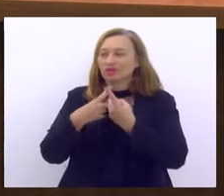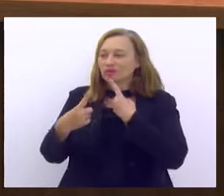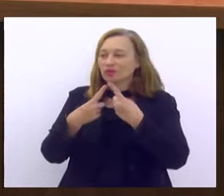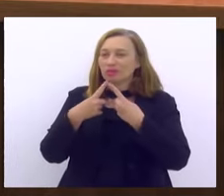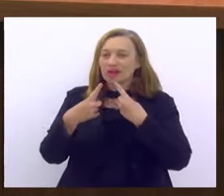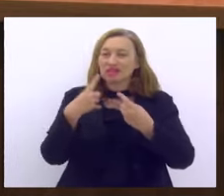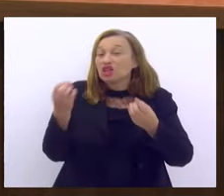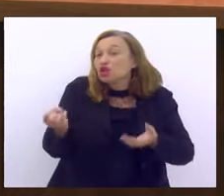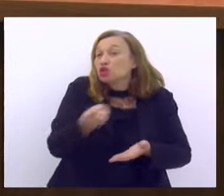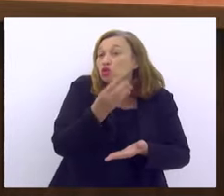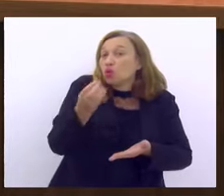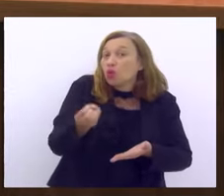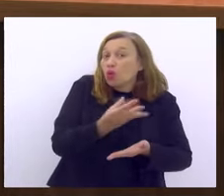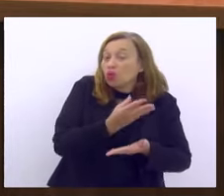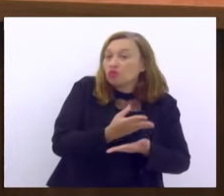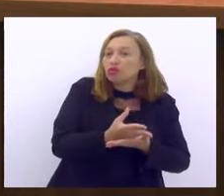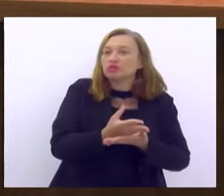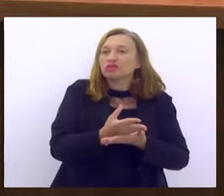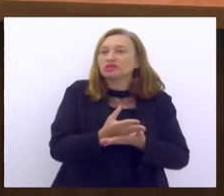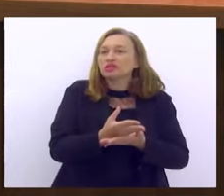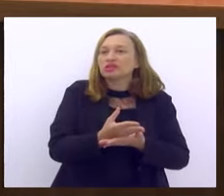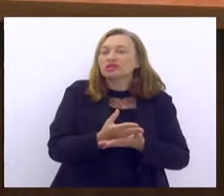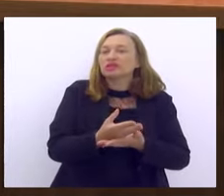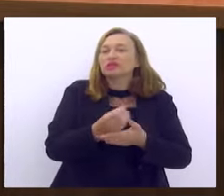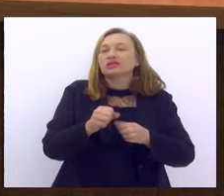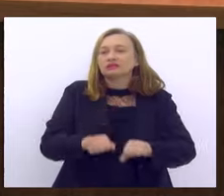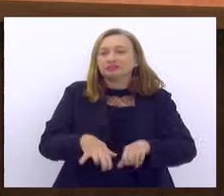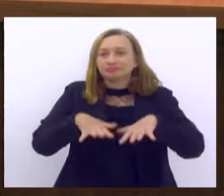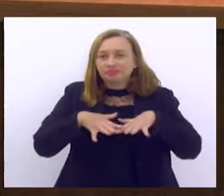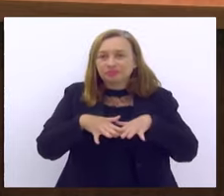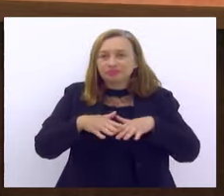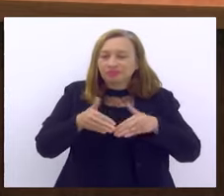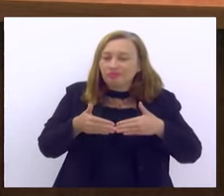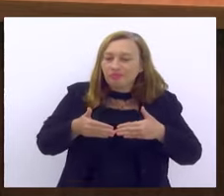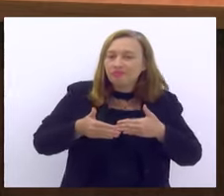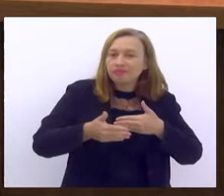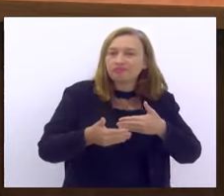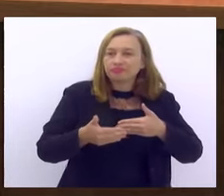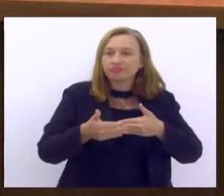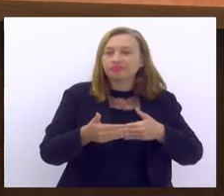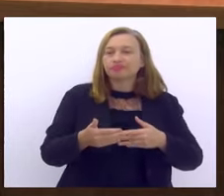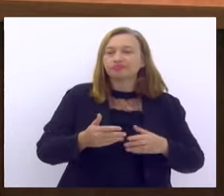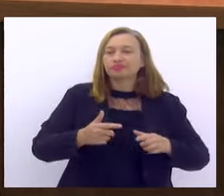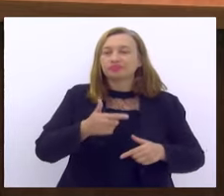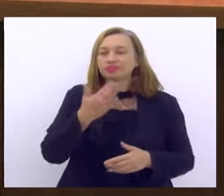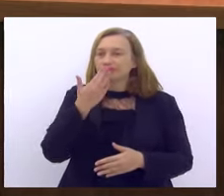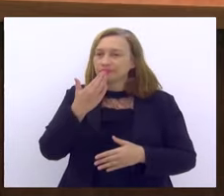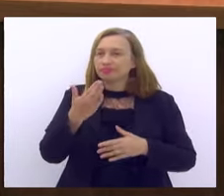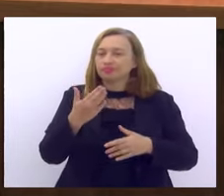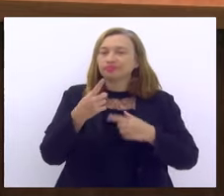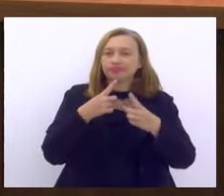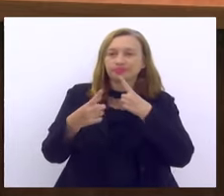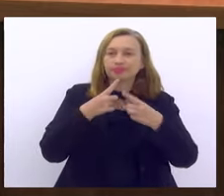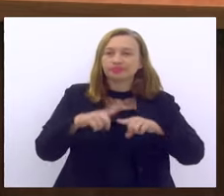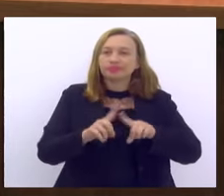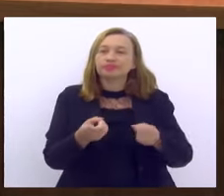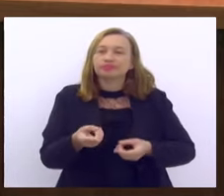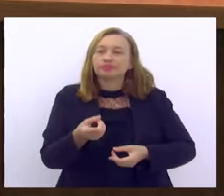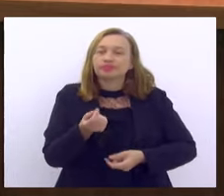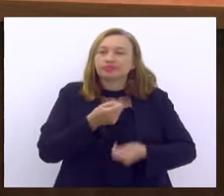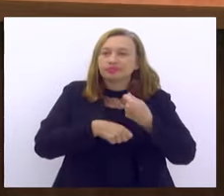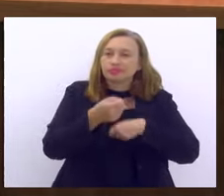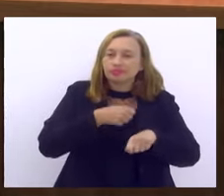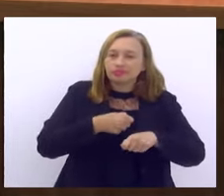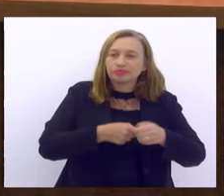é novo e que, portanto, a Assembleia, inclusive, sai na frente fazendo esse tipo de debate, mas a economia do cuidado